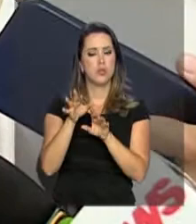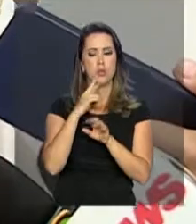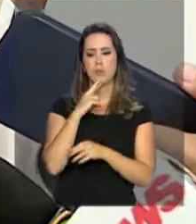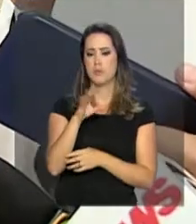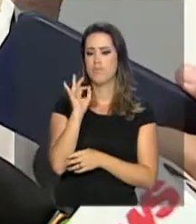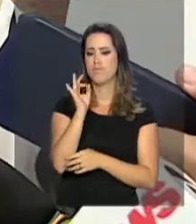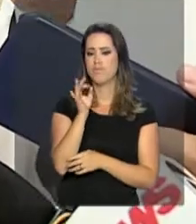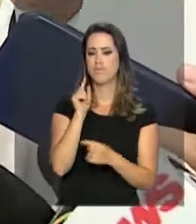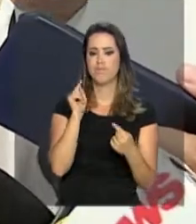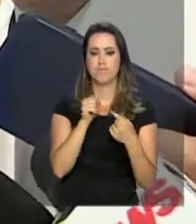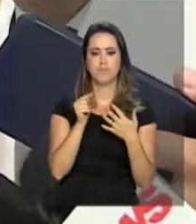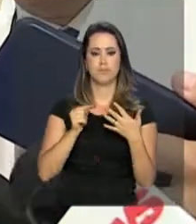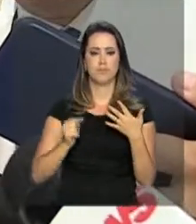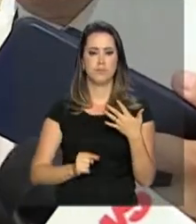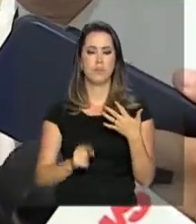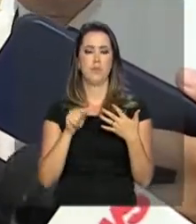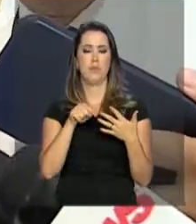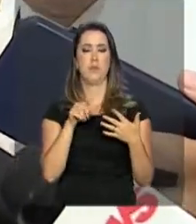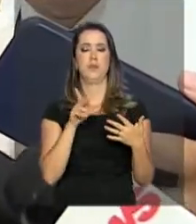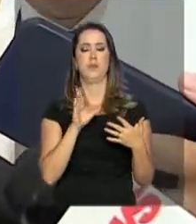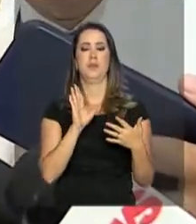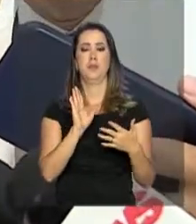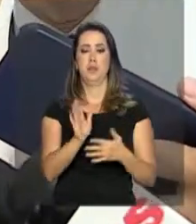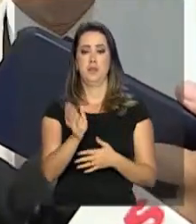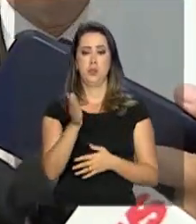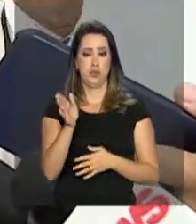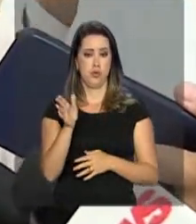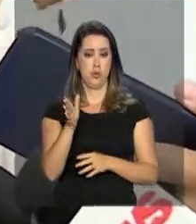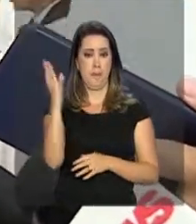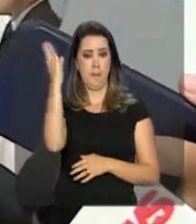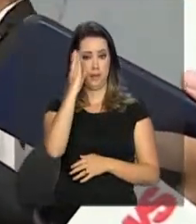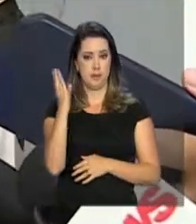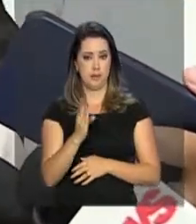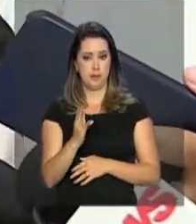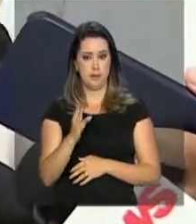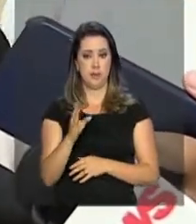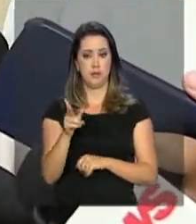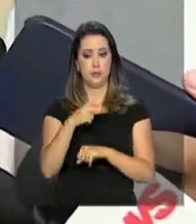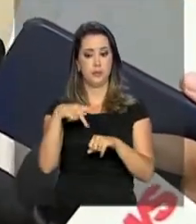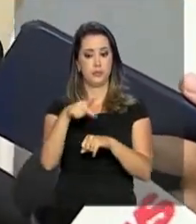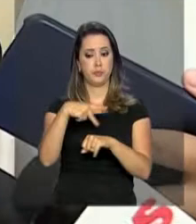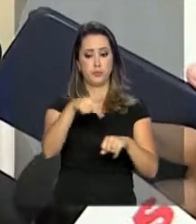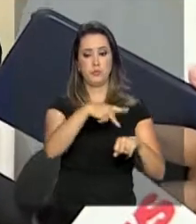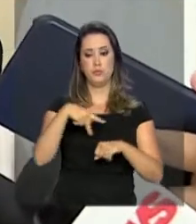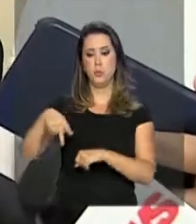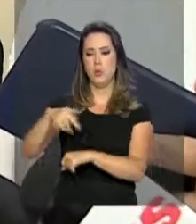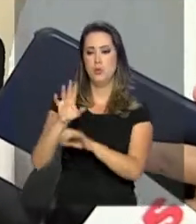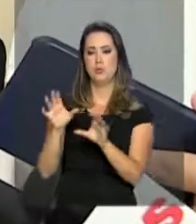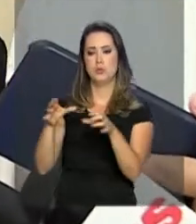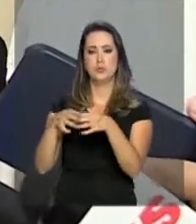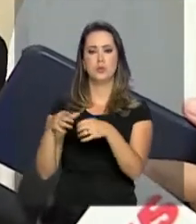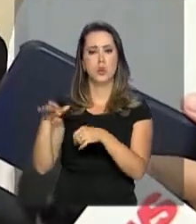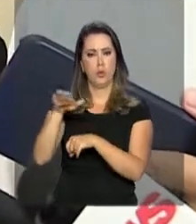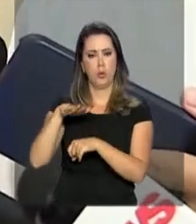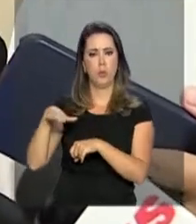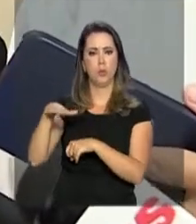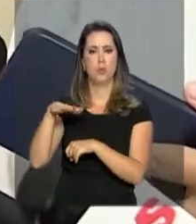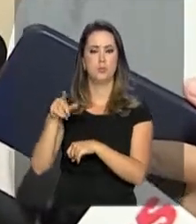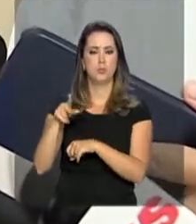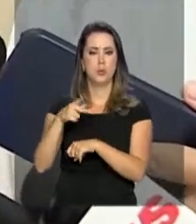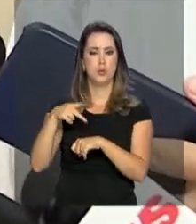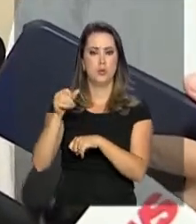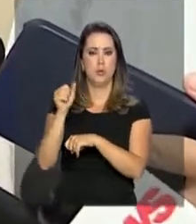muito objetivos em relação na relação brasil e os países da aliança do pacífico agora ainda é